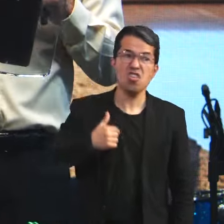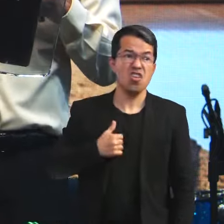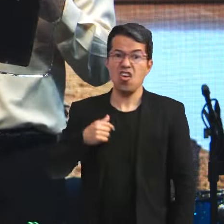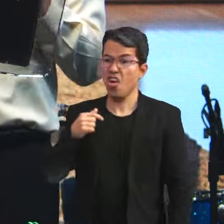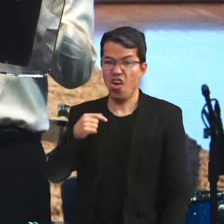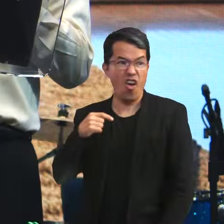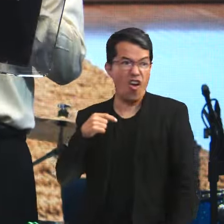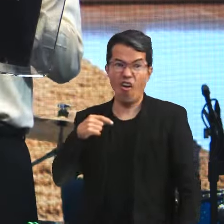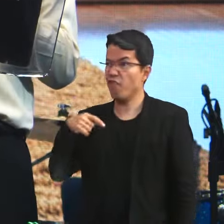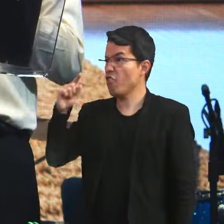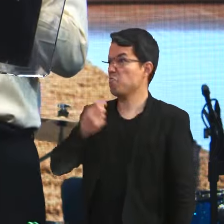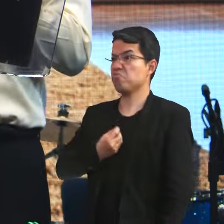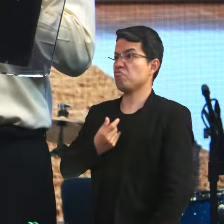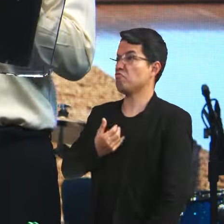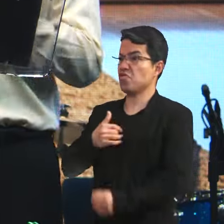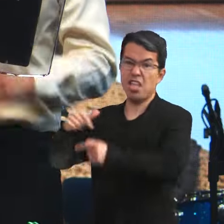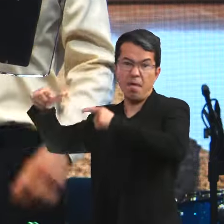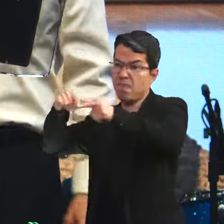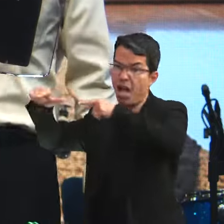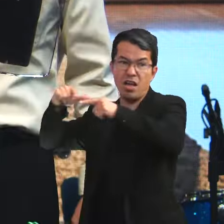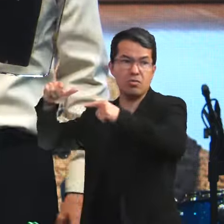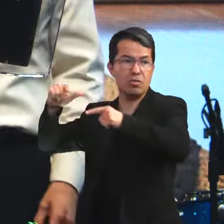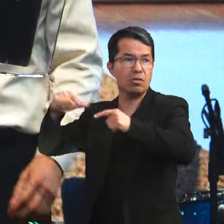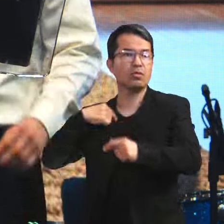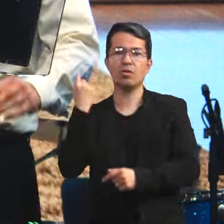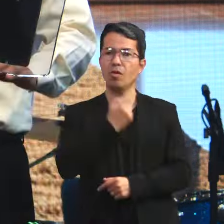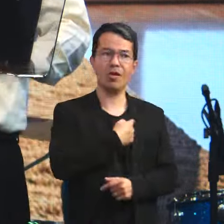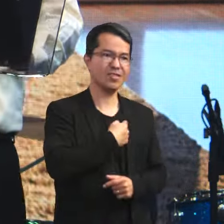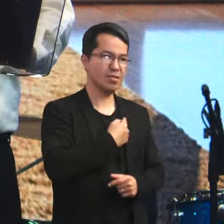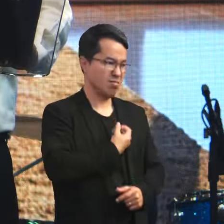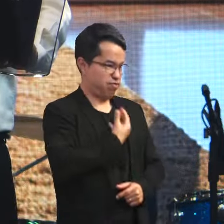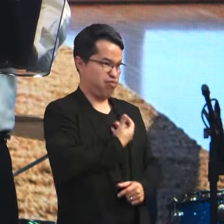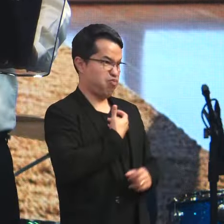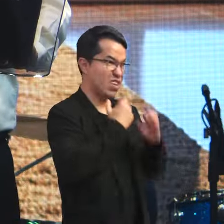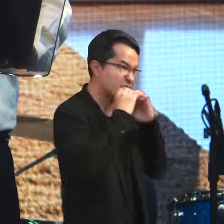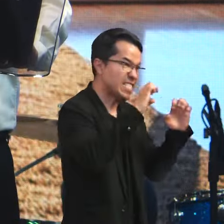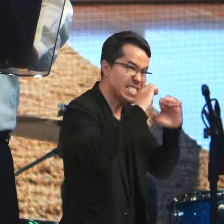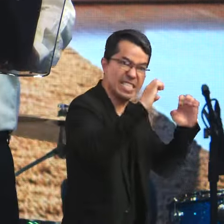porras caus caus Jes exus